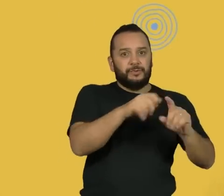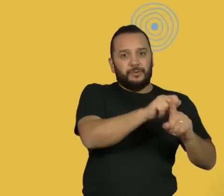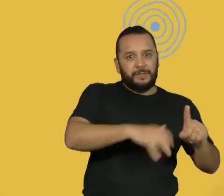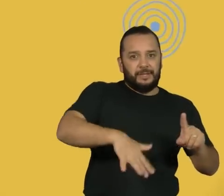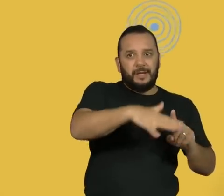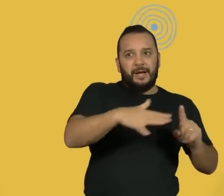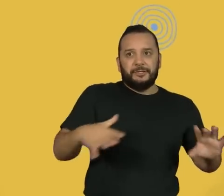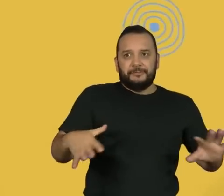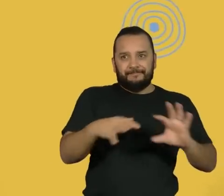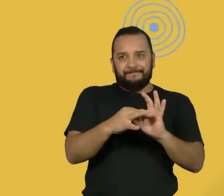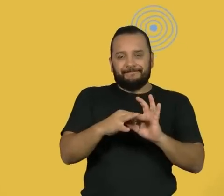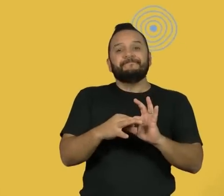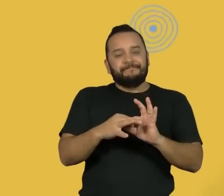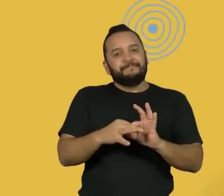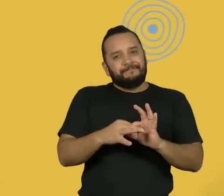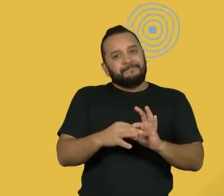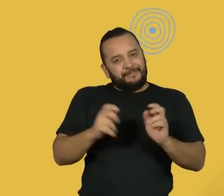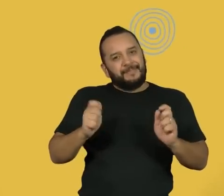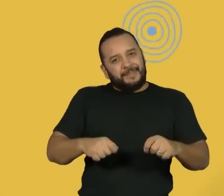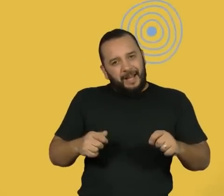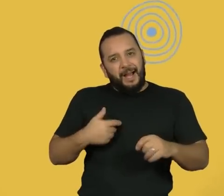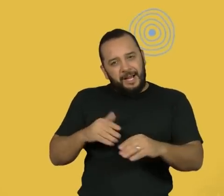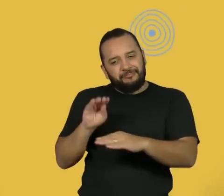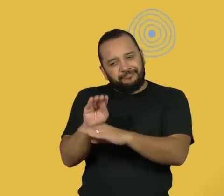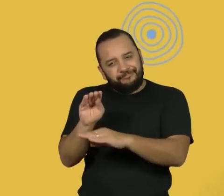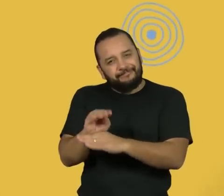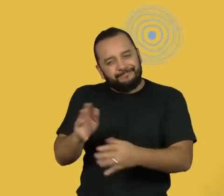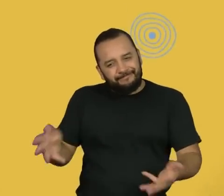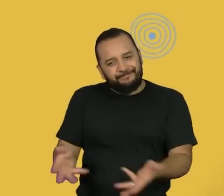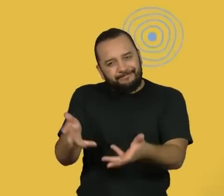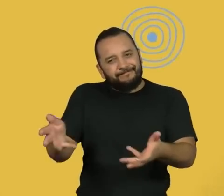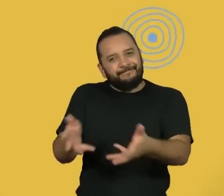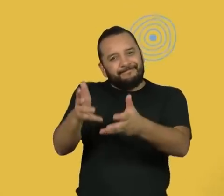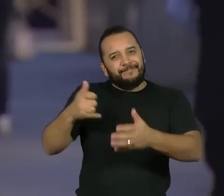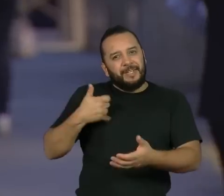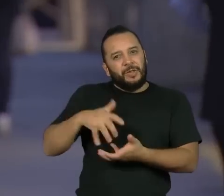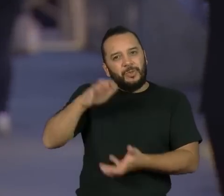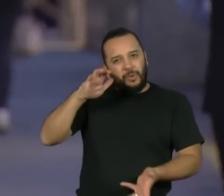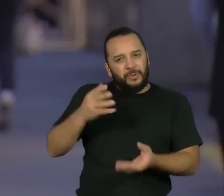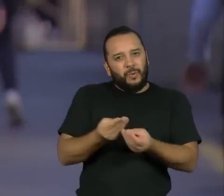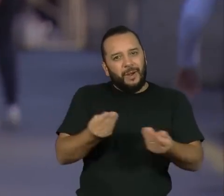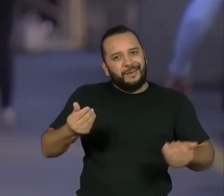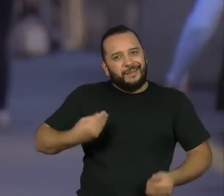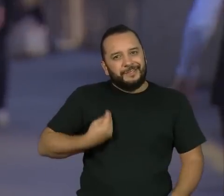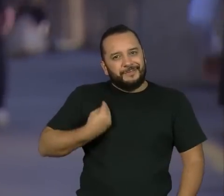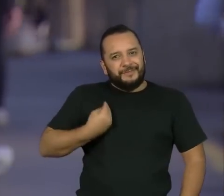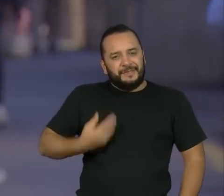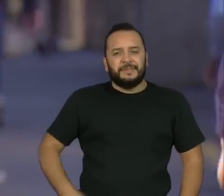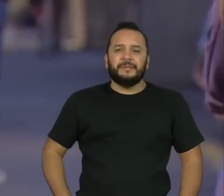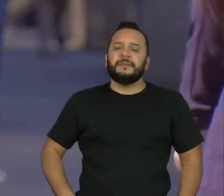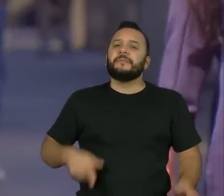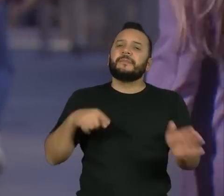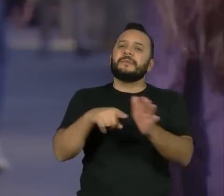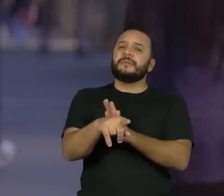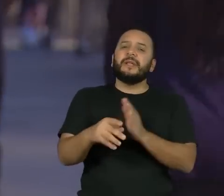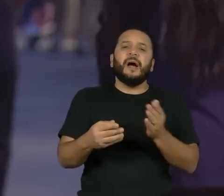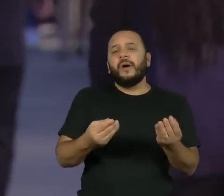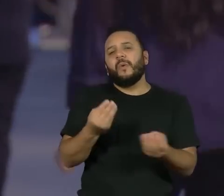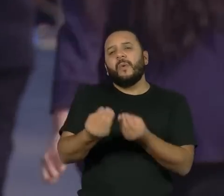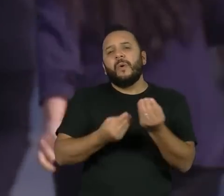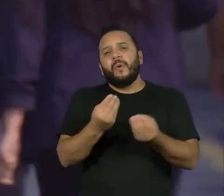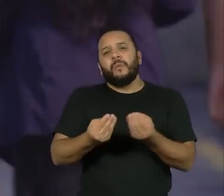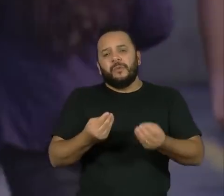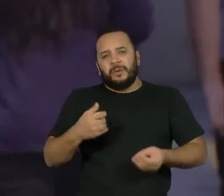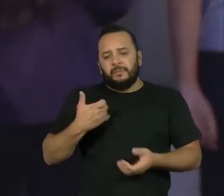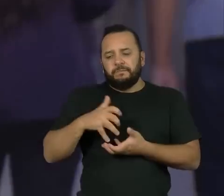para melhorar as condições de vida dos idosos. Como está a qualidade desse